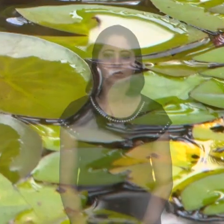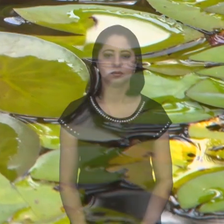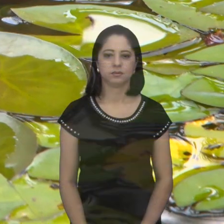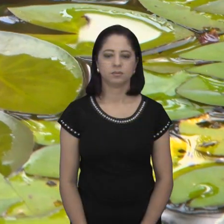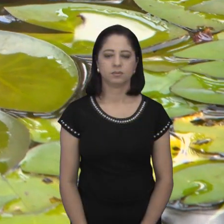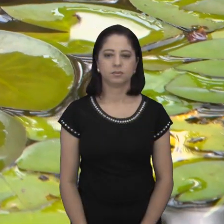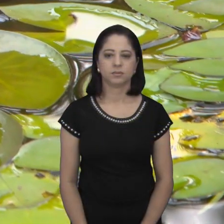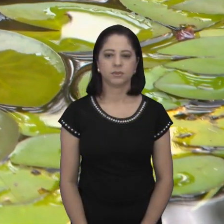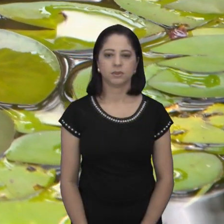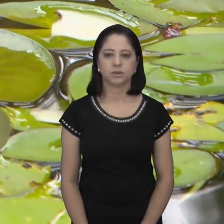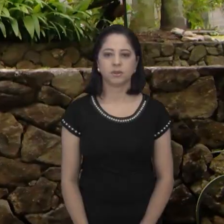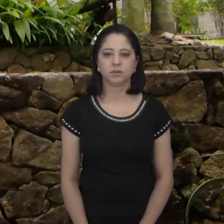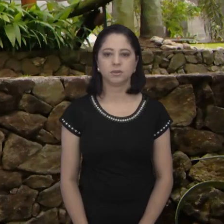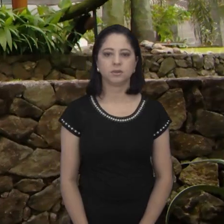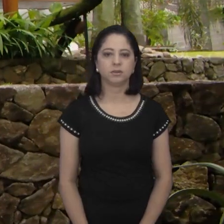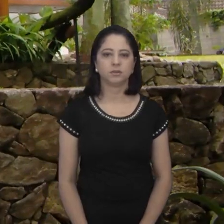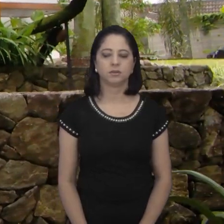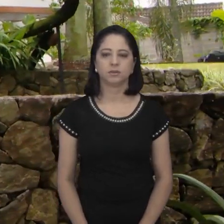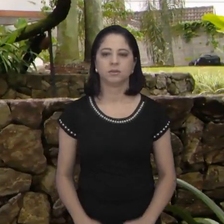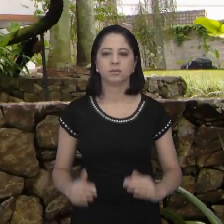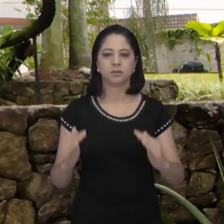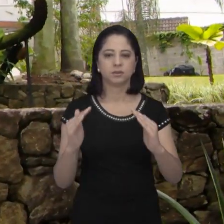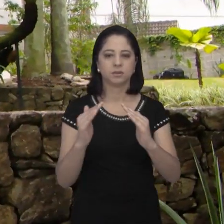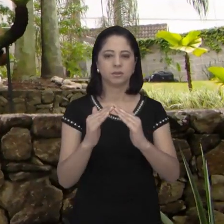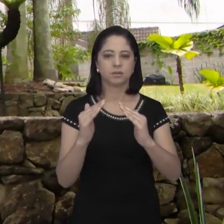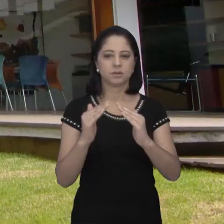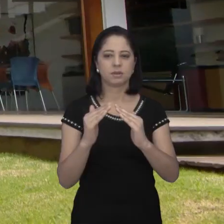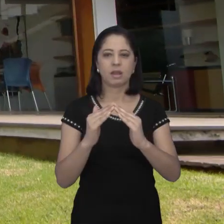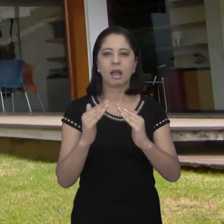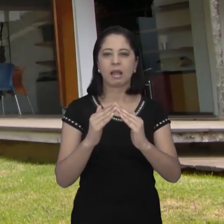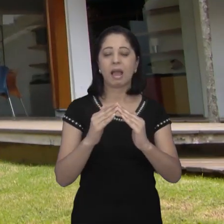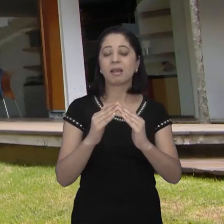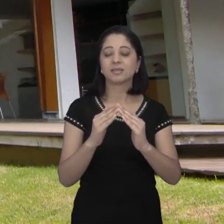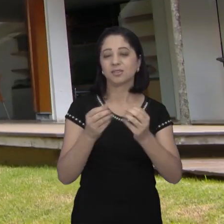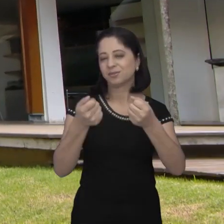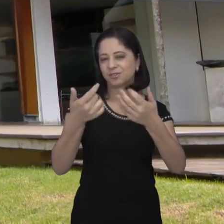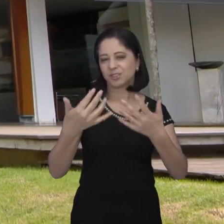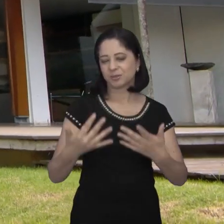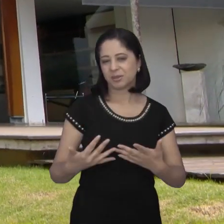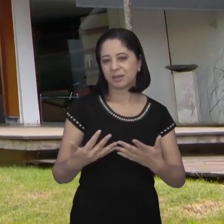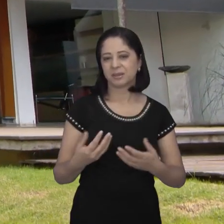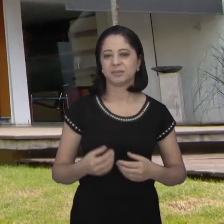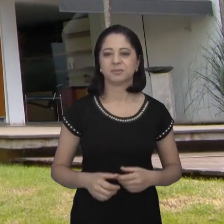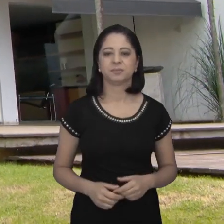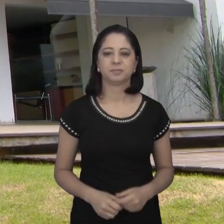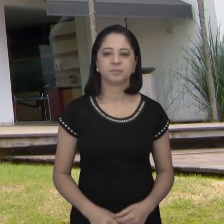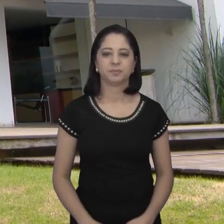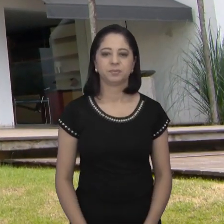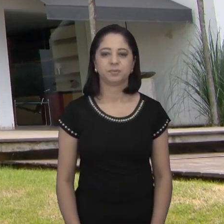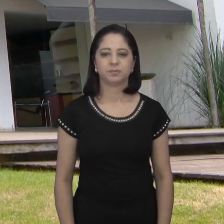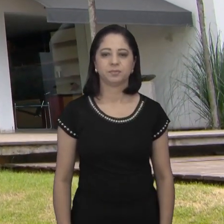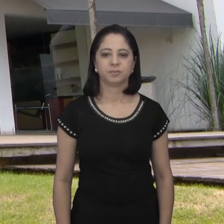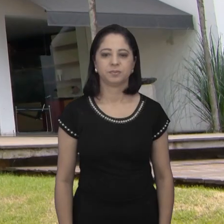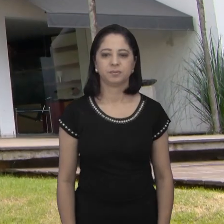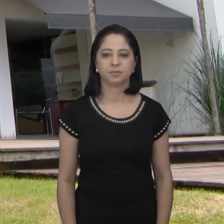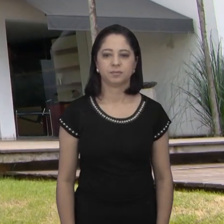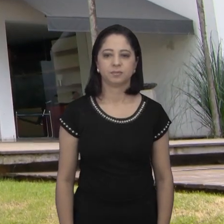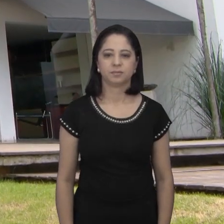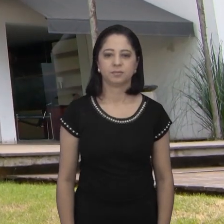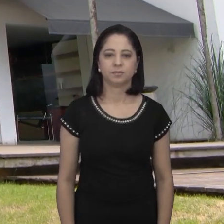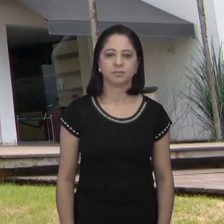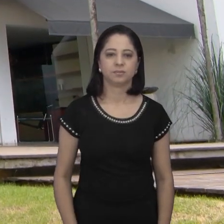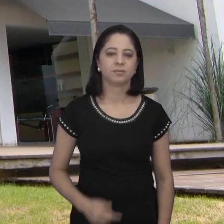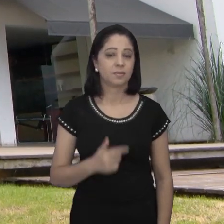A ideia é bem peculiar e merece a gente contar como ela nasceu.